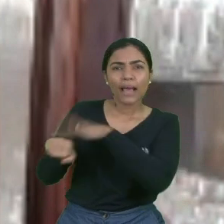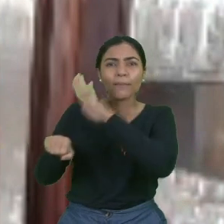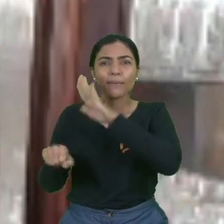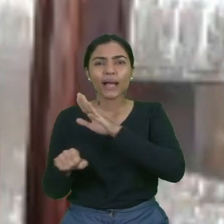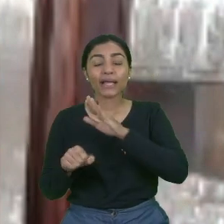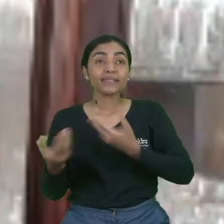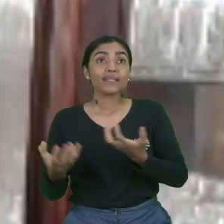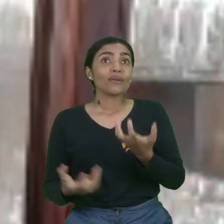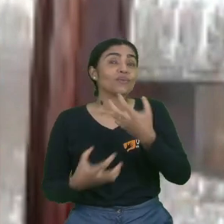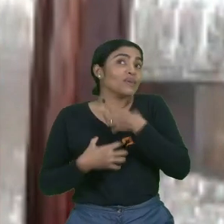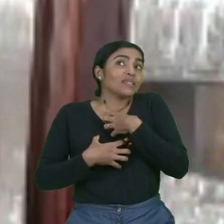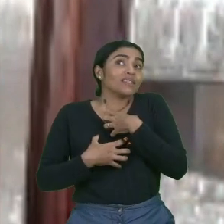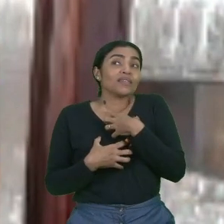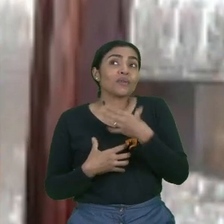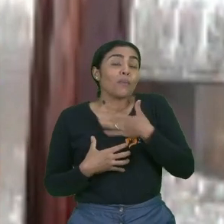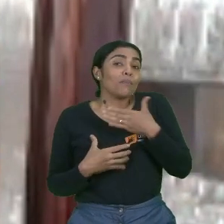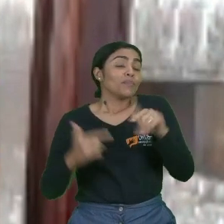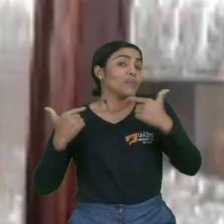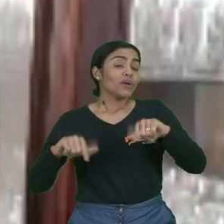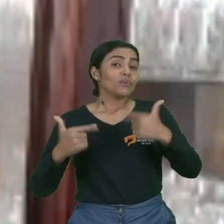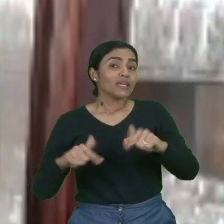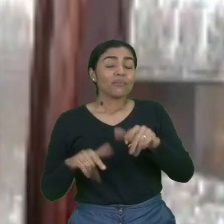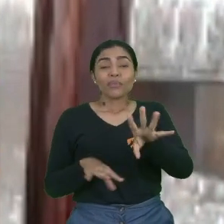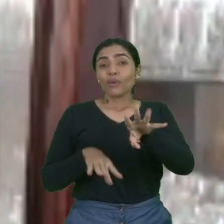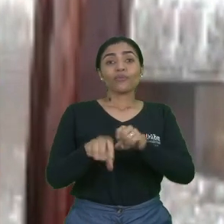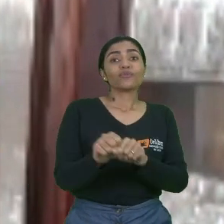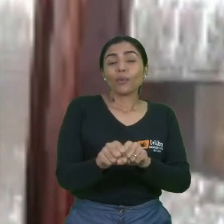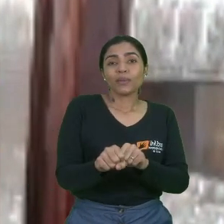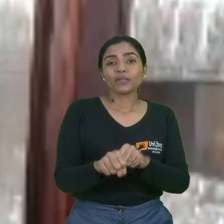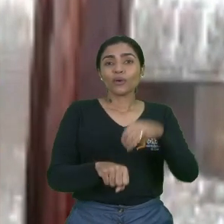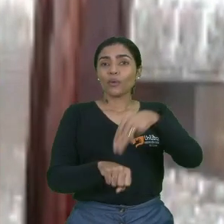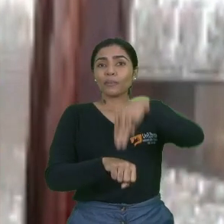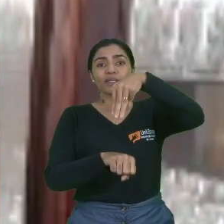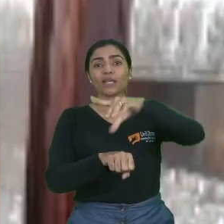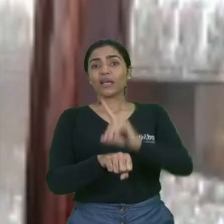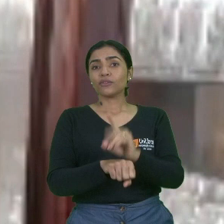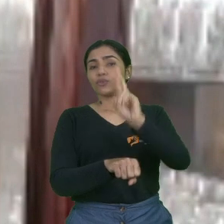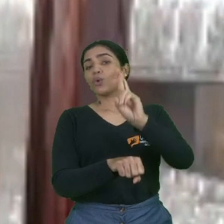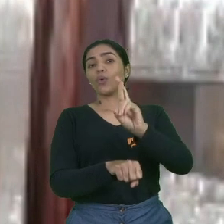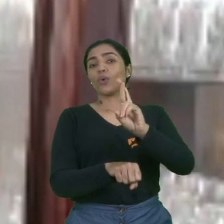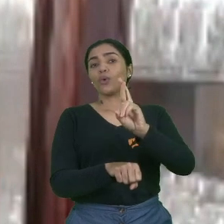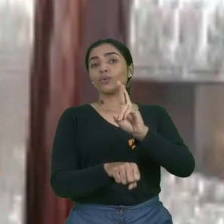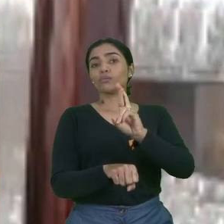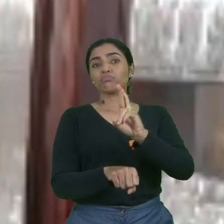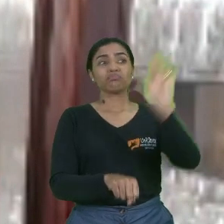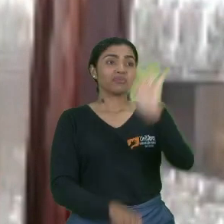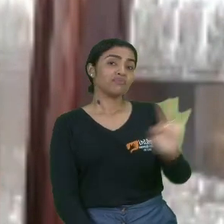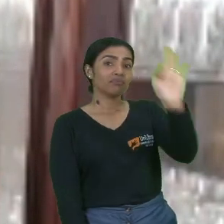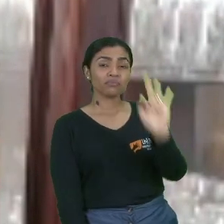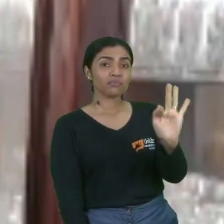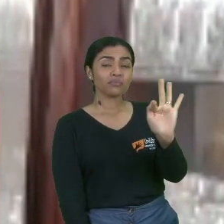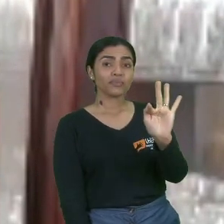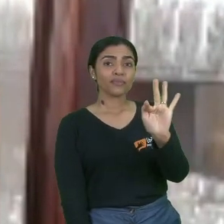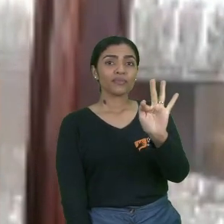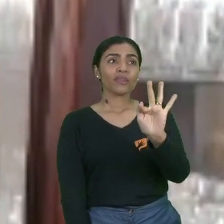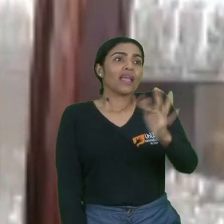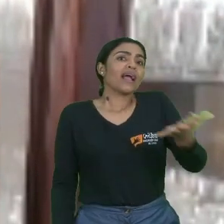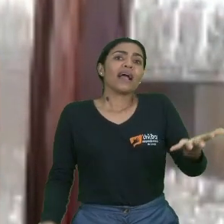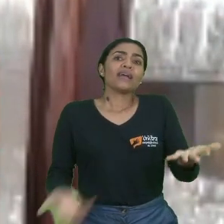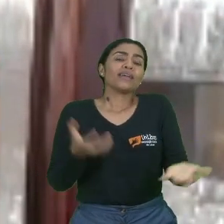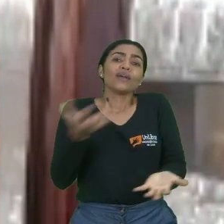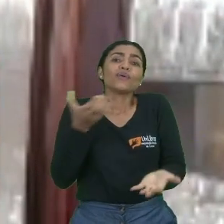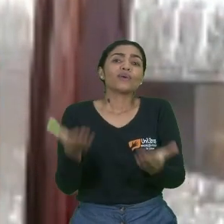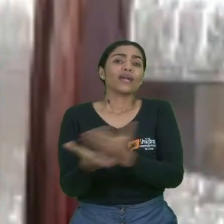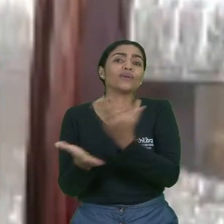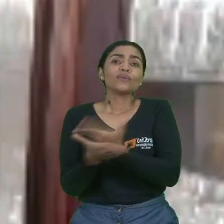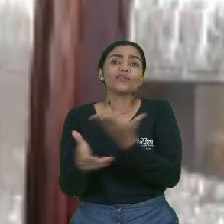que eu sinto pior na formação do meu trabalho de Mestrado doutorado na graduação Eu adoraria fazer um